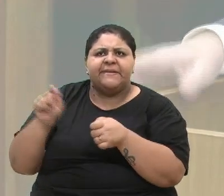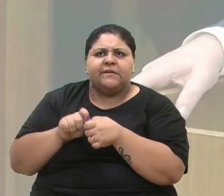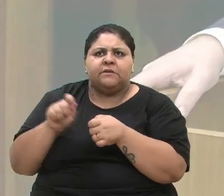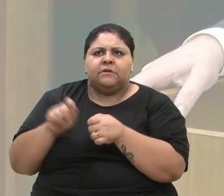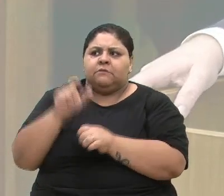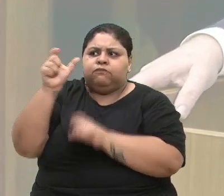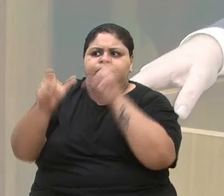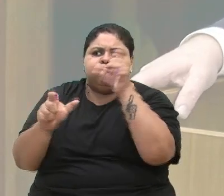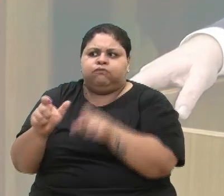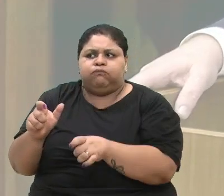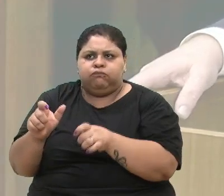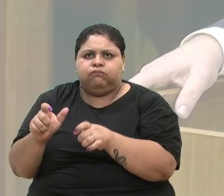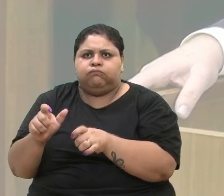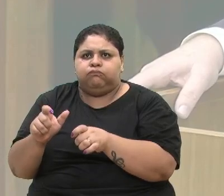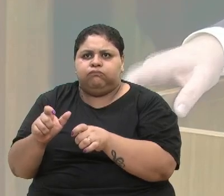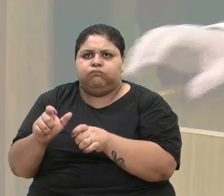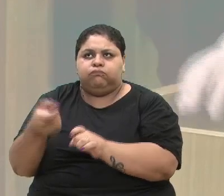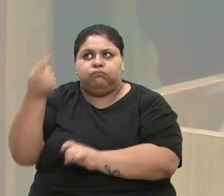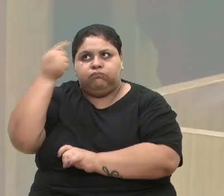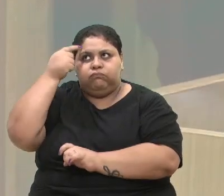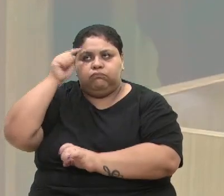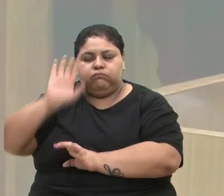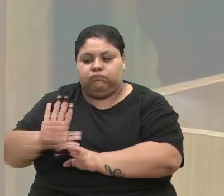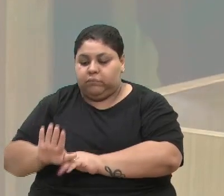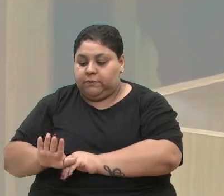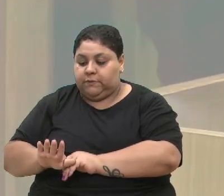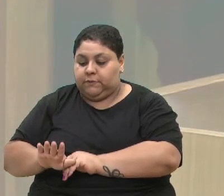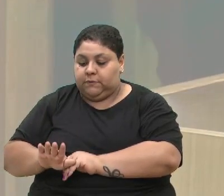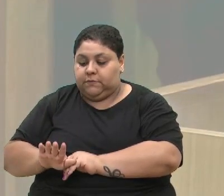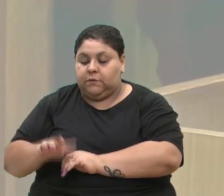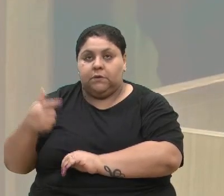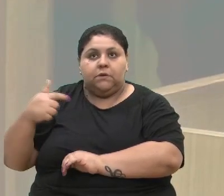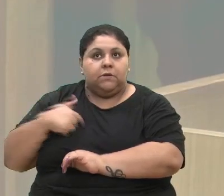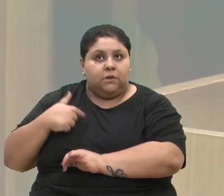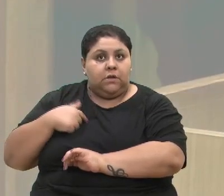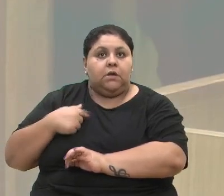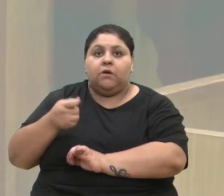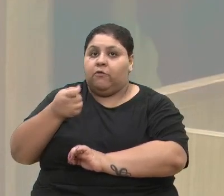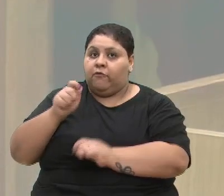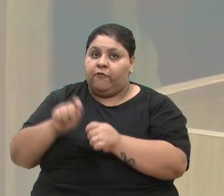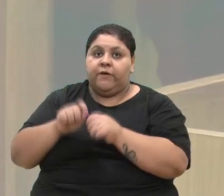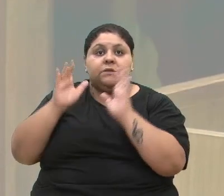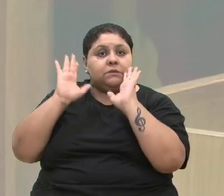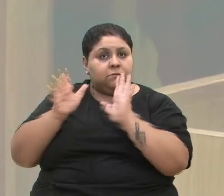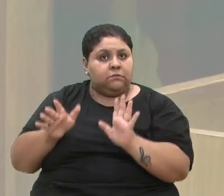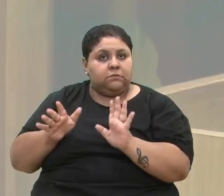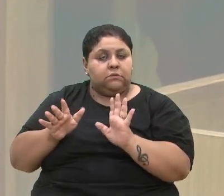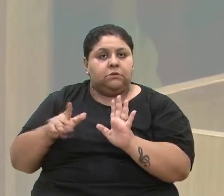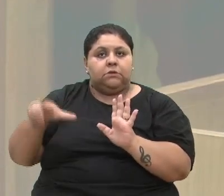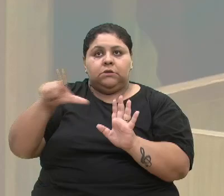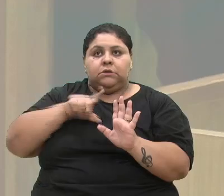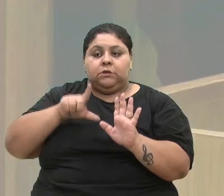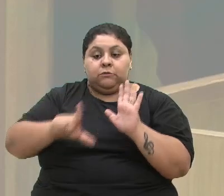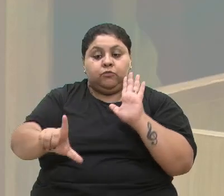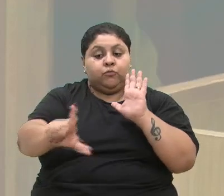a pessoa desperte o pensamento. Eu adoto essa linha. Sendo assim, nós temos uma